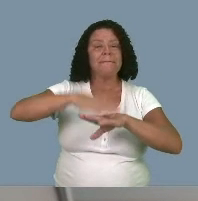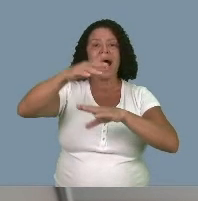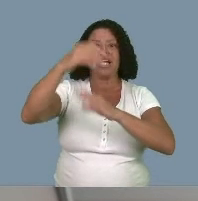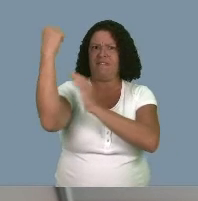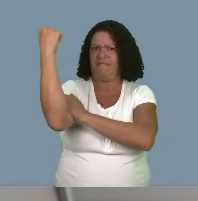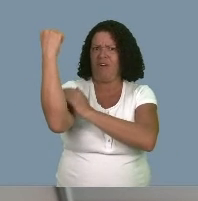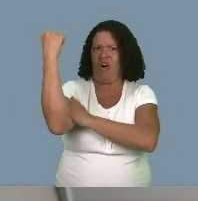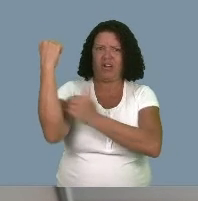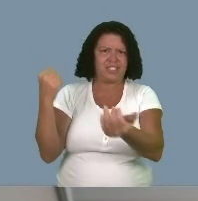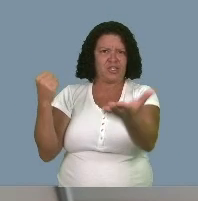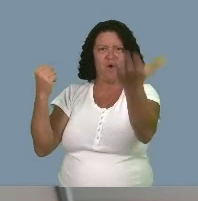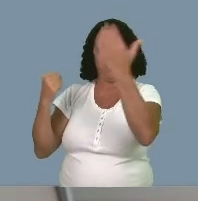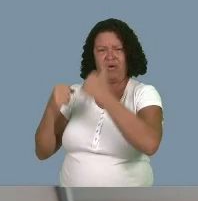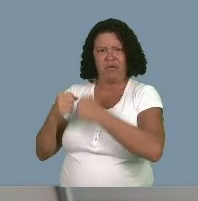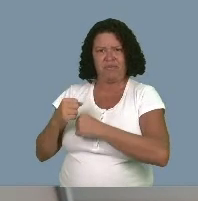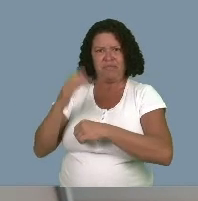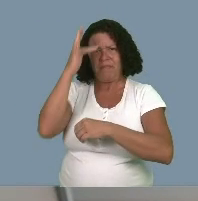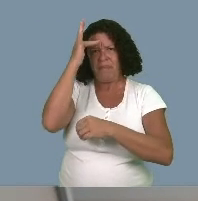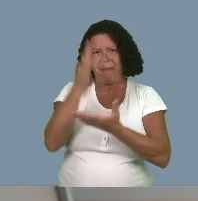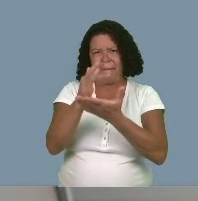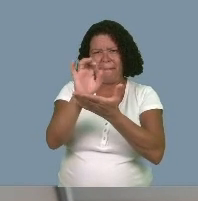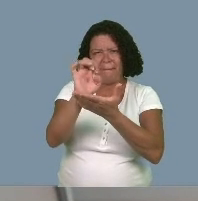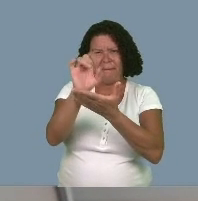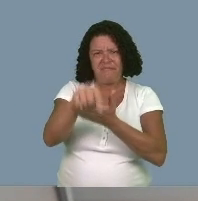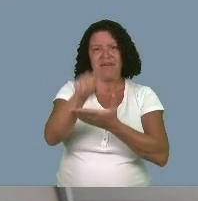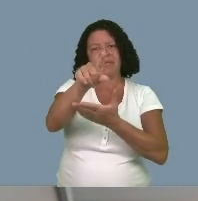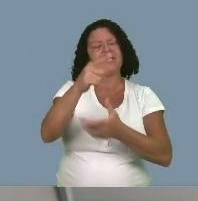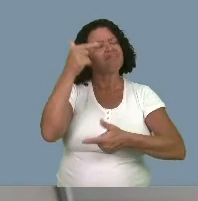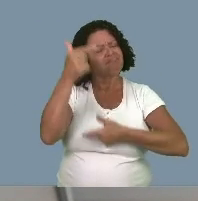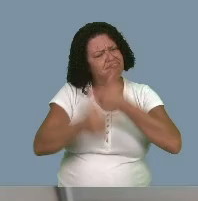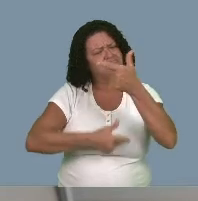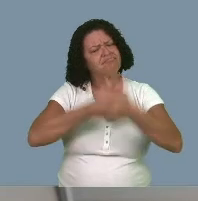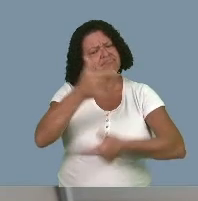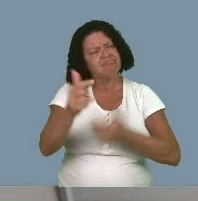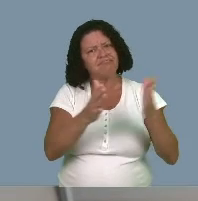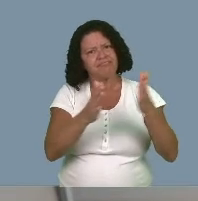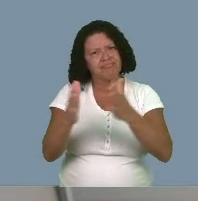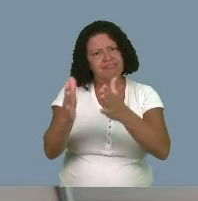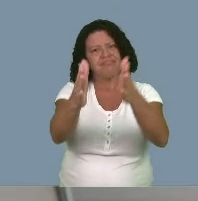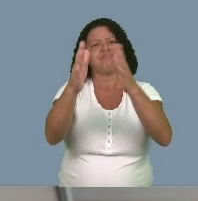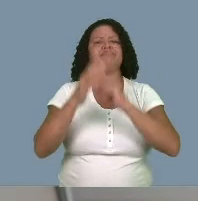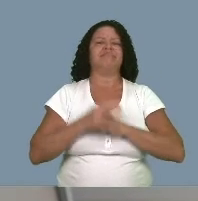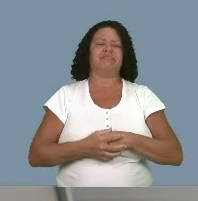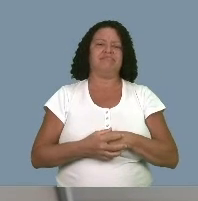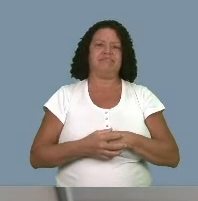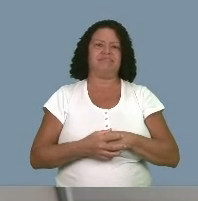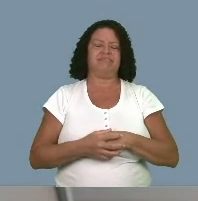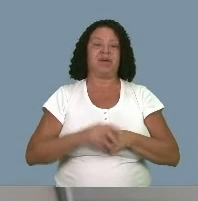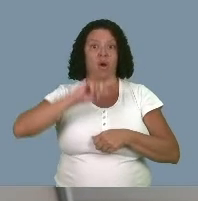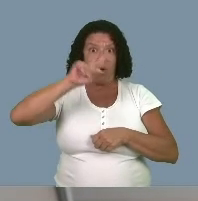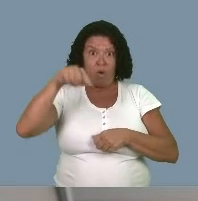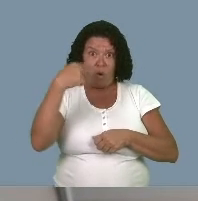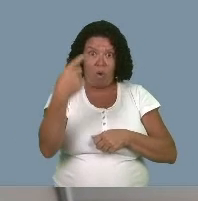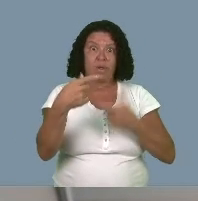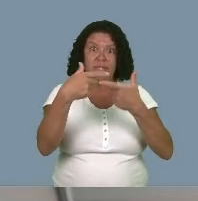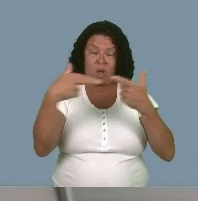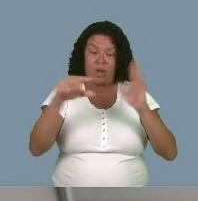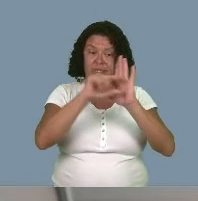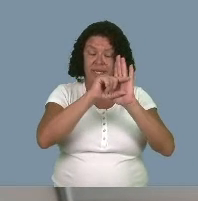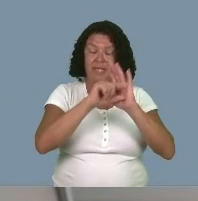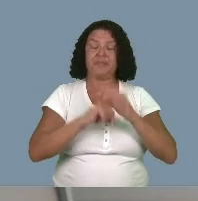forças, ainda mais fé para continuar trabalhando nessa direção. Uma outra questãozinha desse